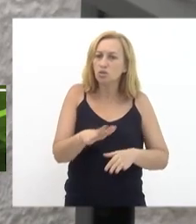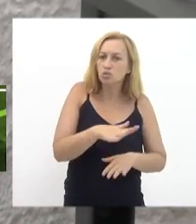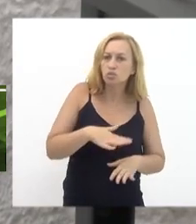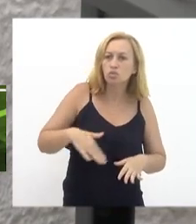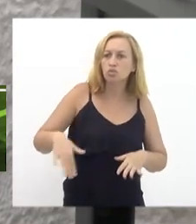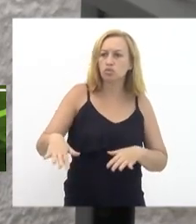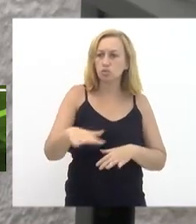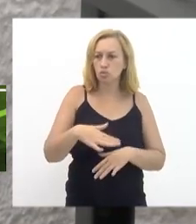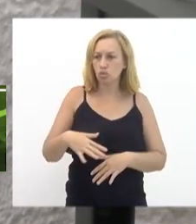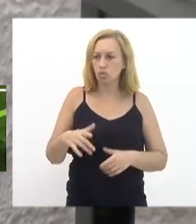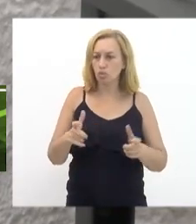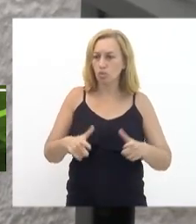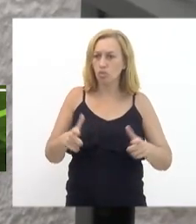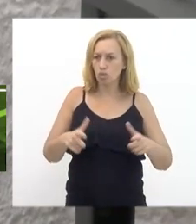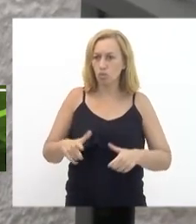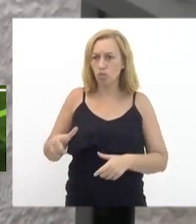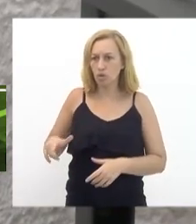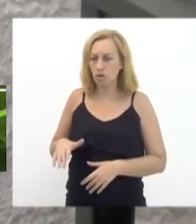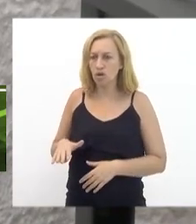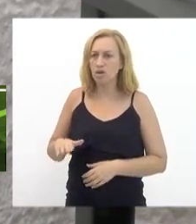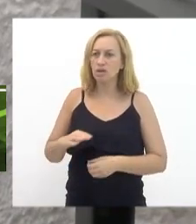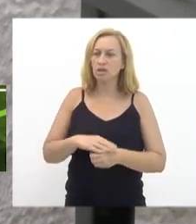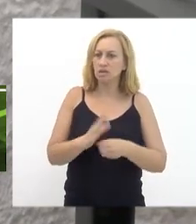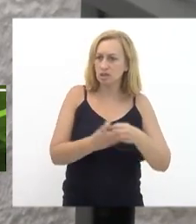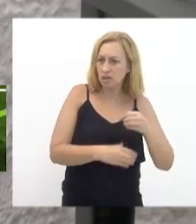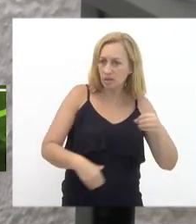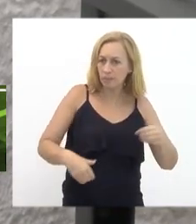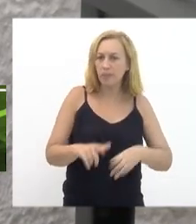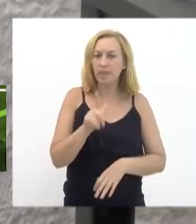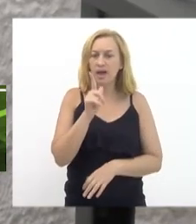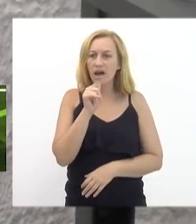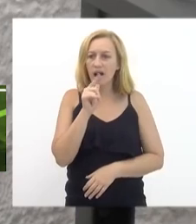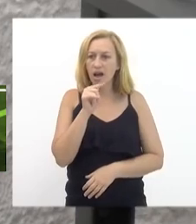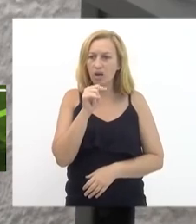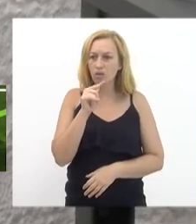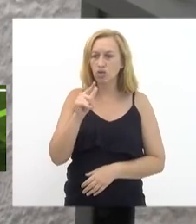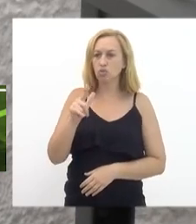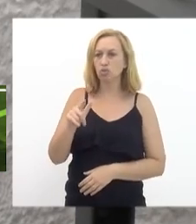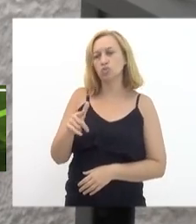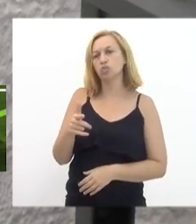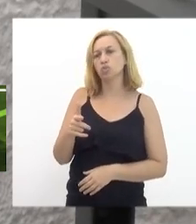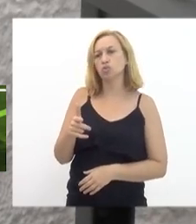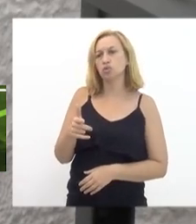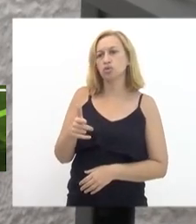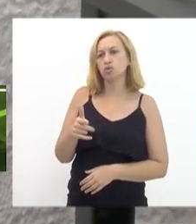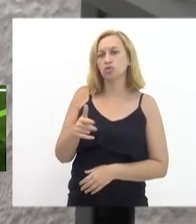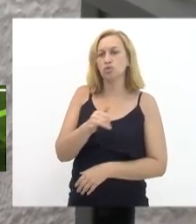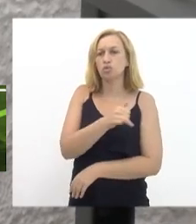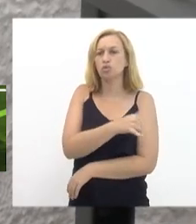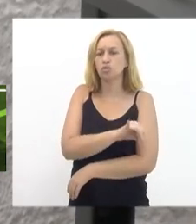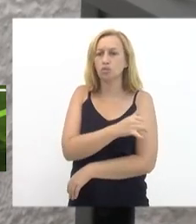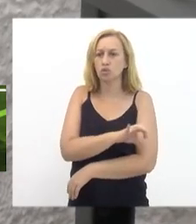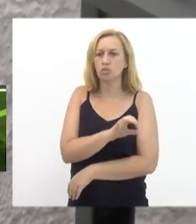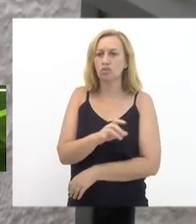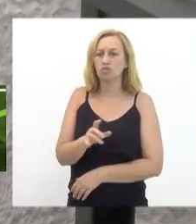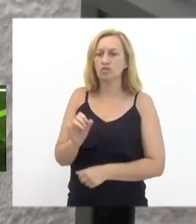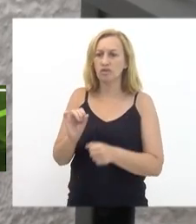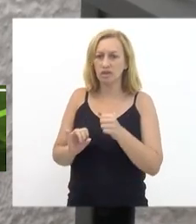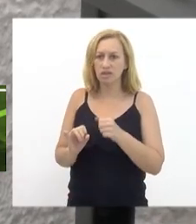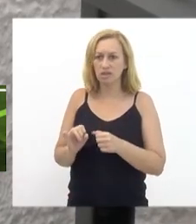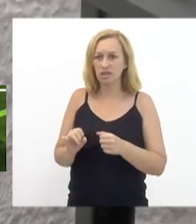morro saneamento nós retiramos do projeto que águas do rio vai fazer que obrigação deles contratual